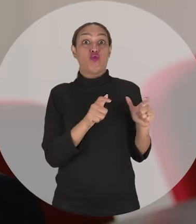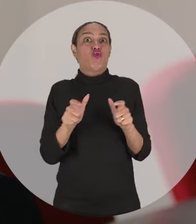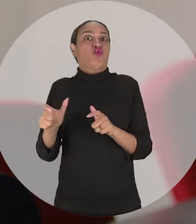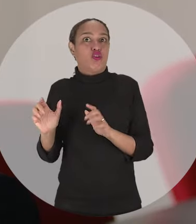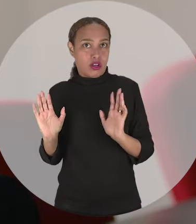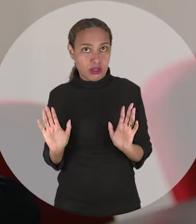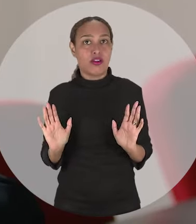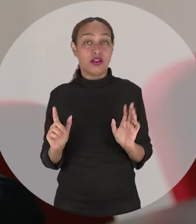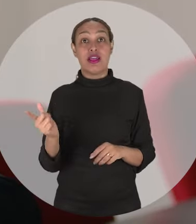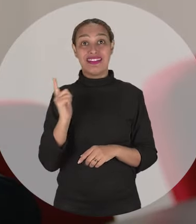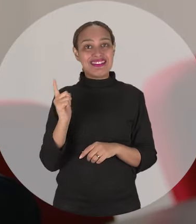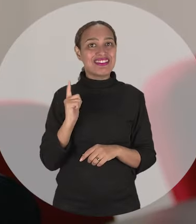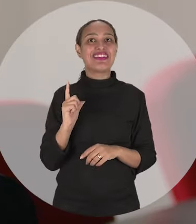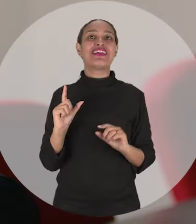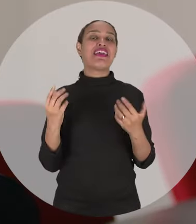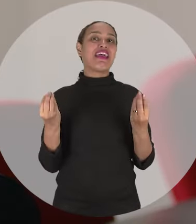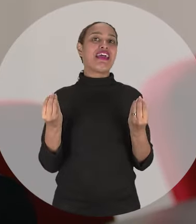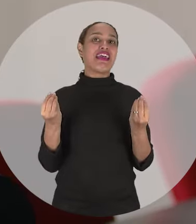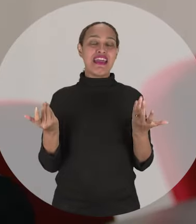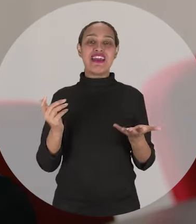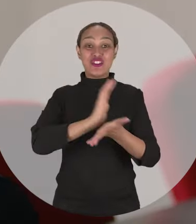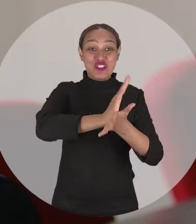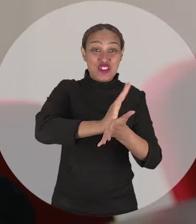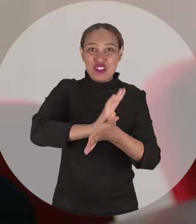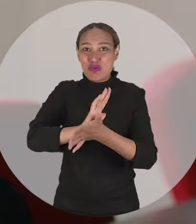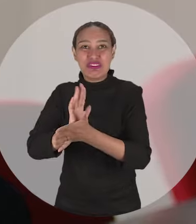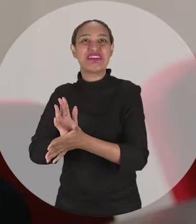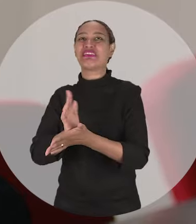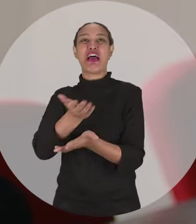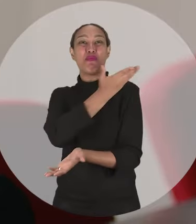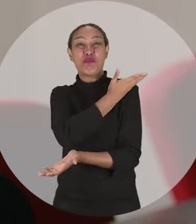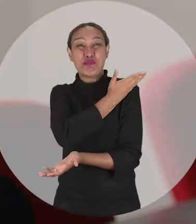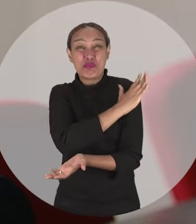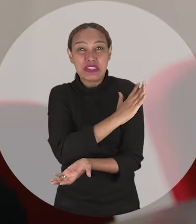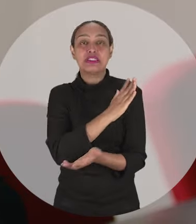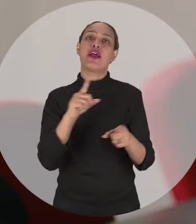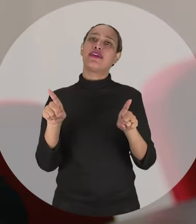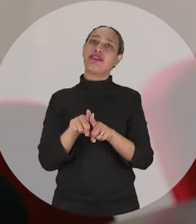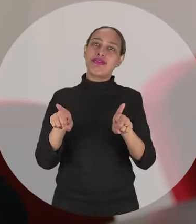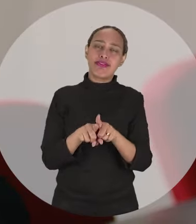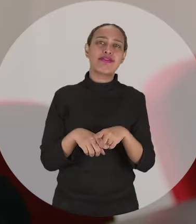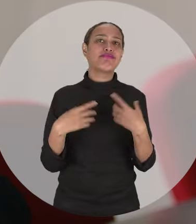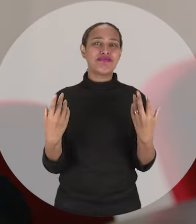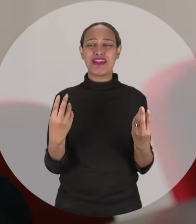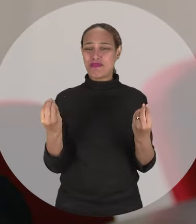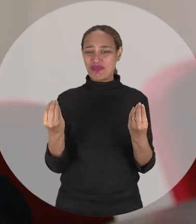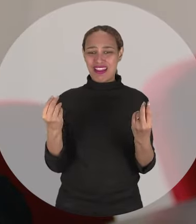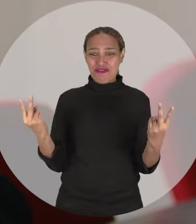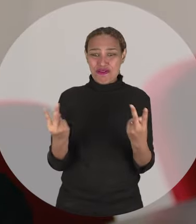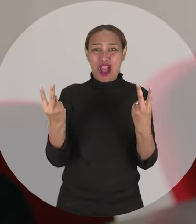território. Existe muita discriminação, muito preconceito e muitos